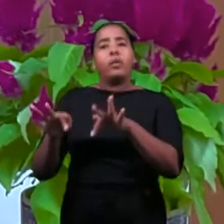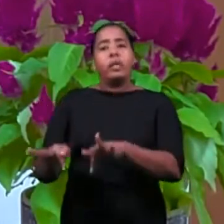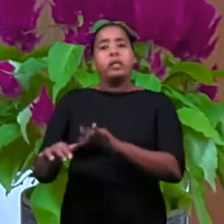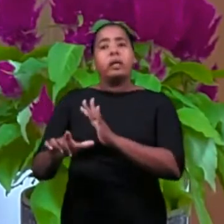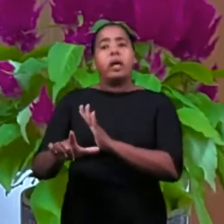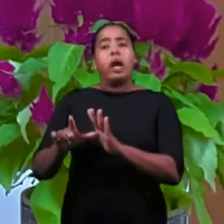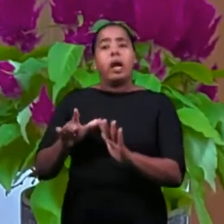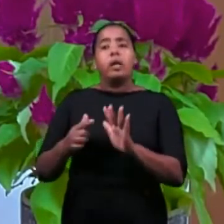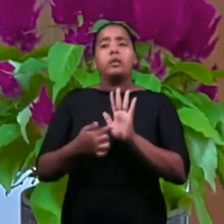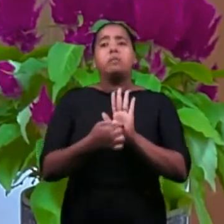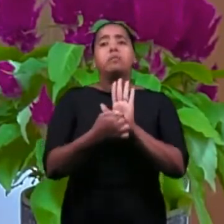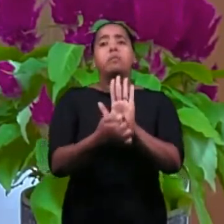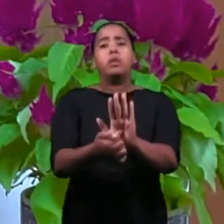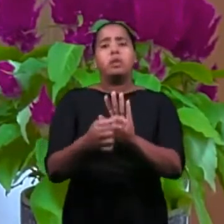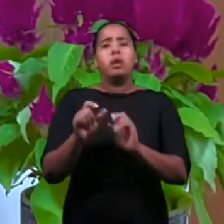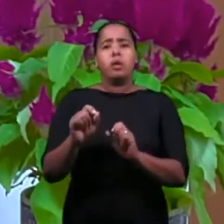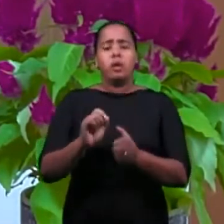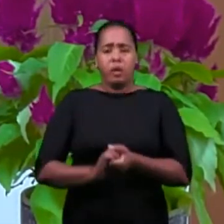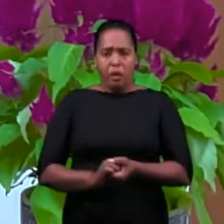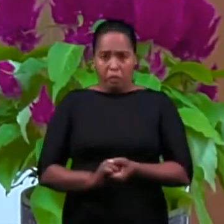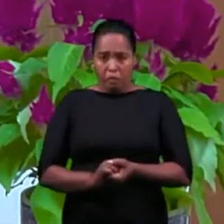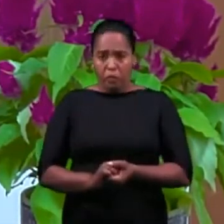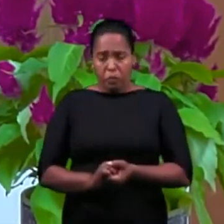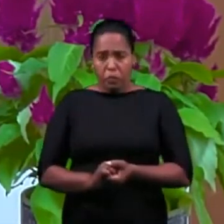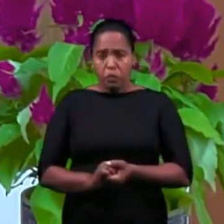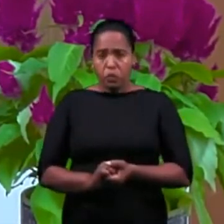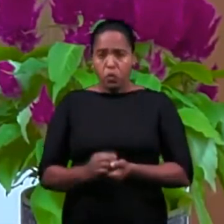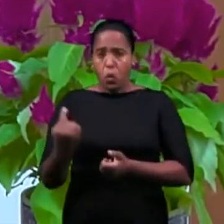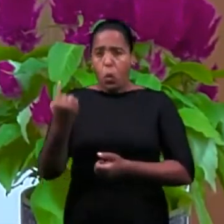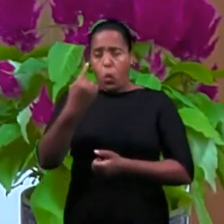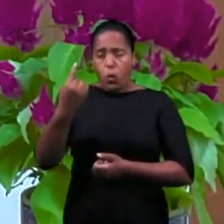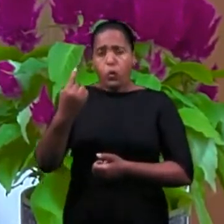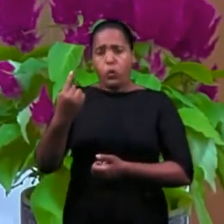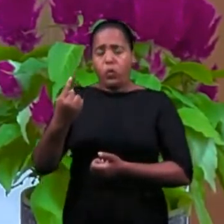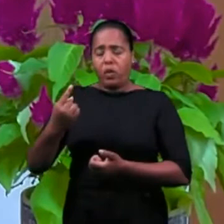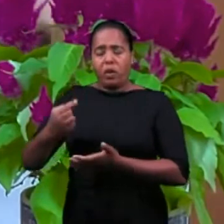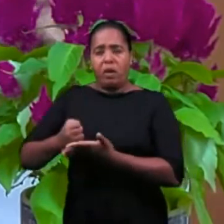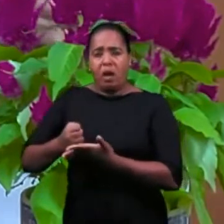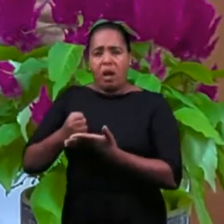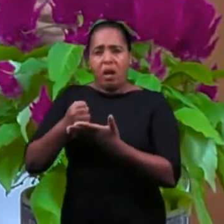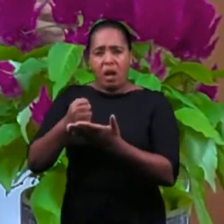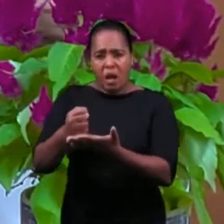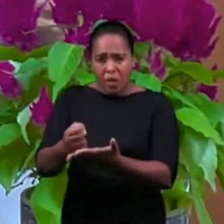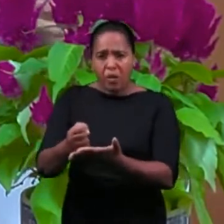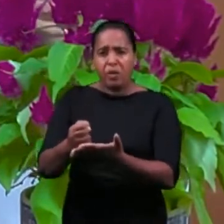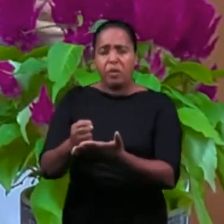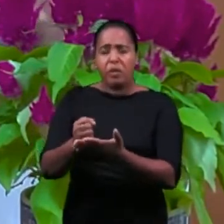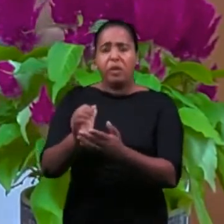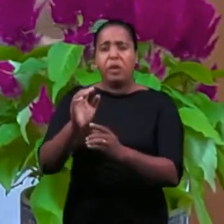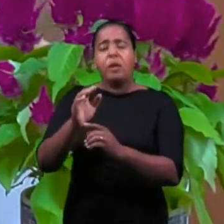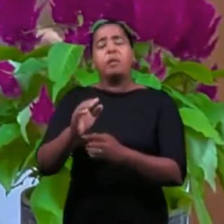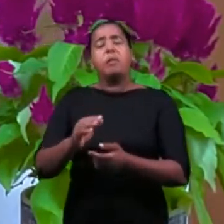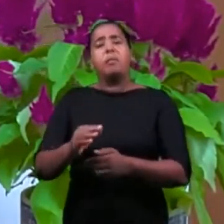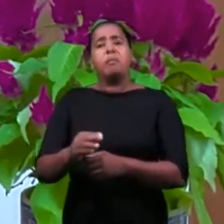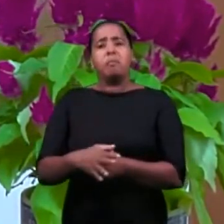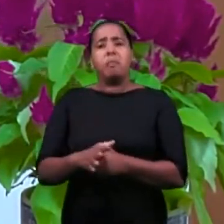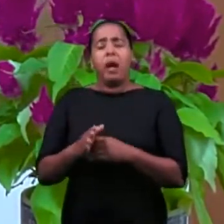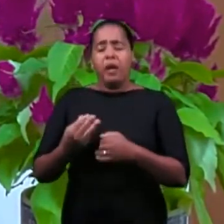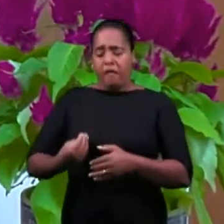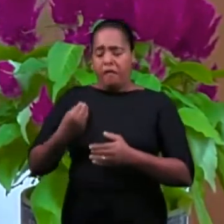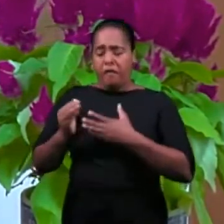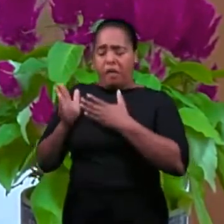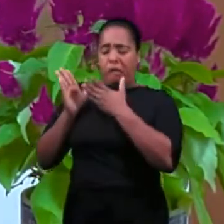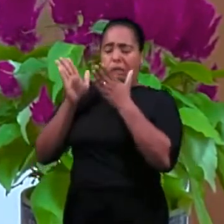dizendo que o único remédio, portanto, para a morte espiritual daqueles